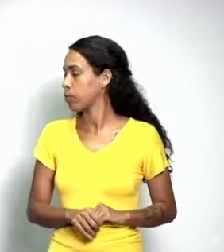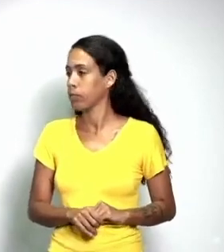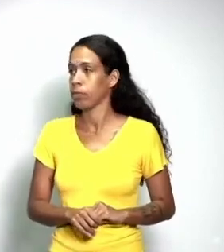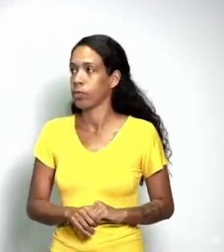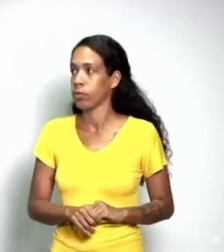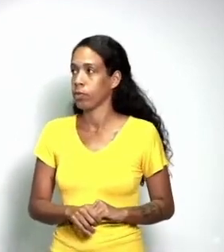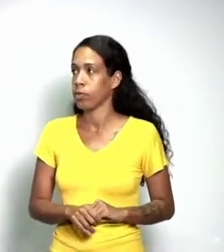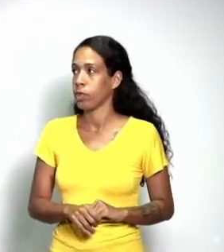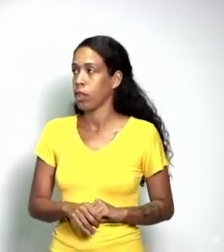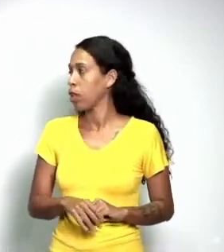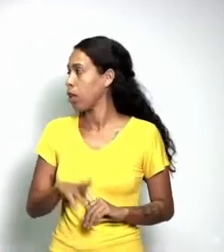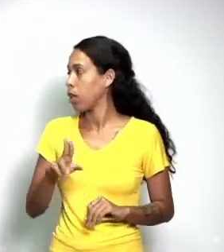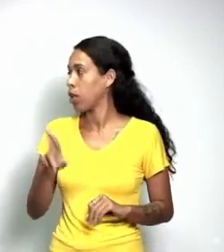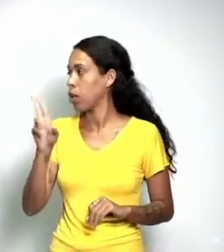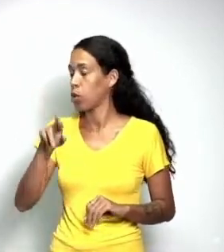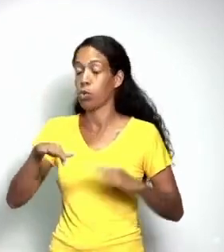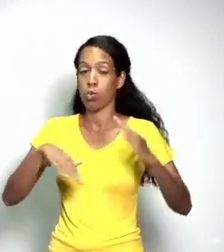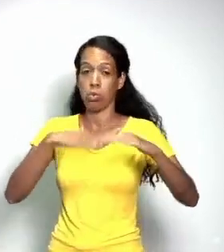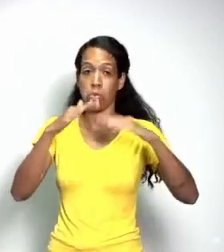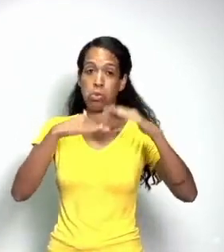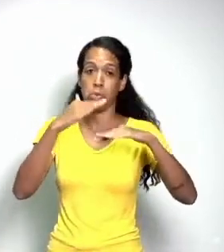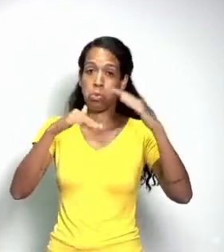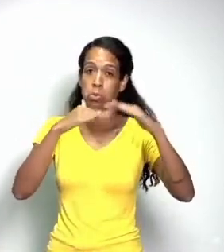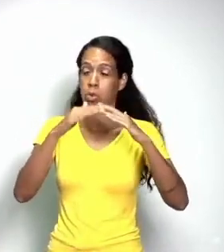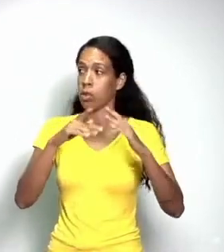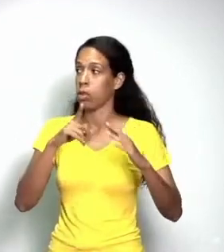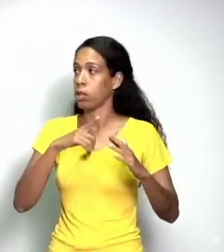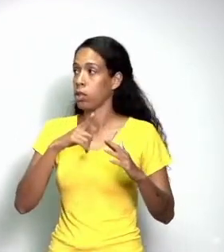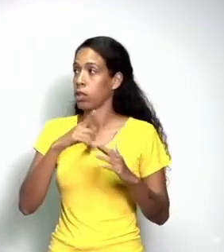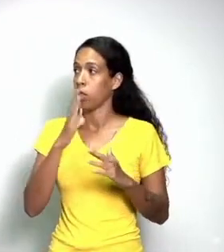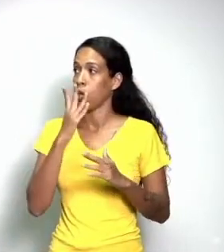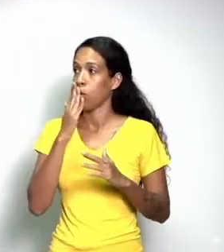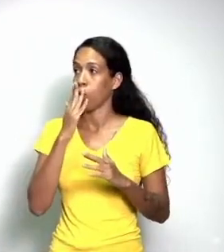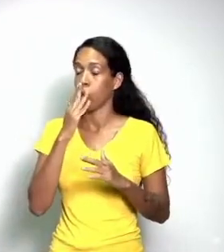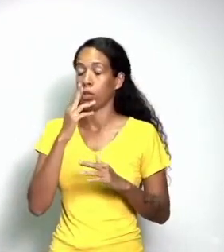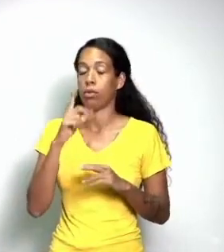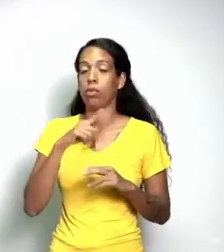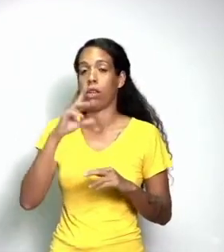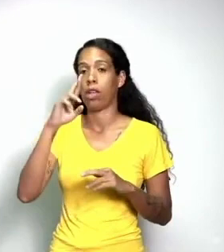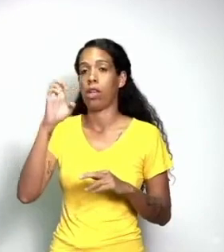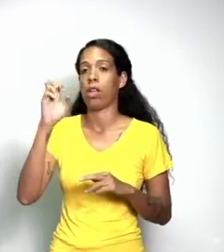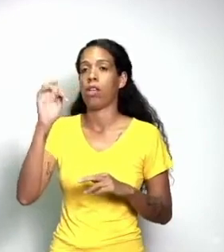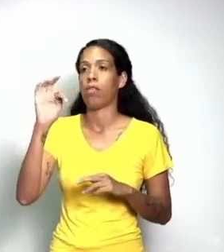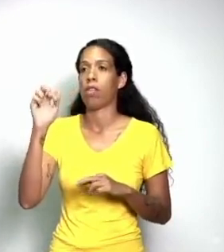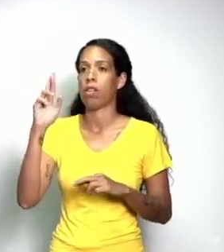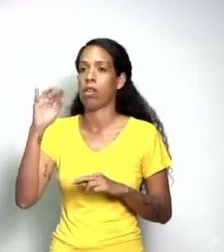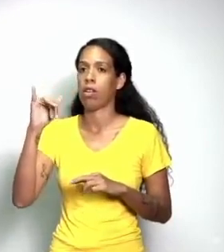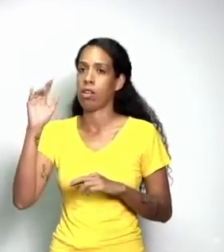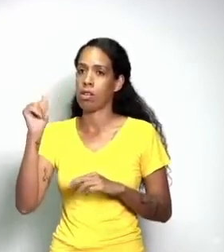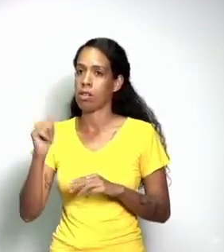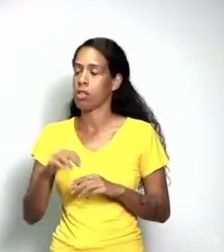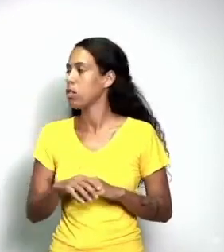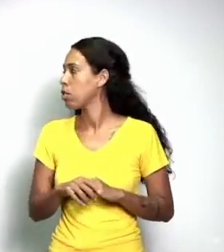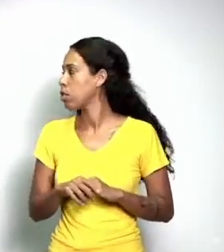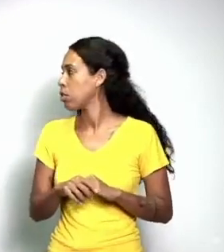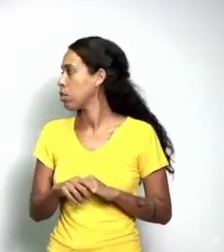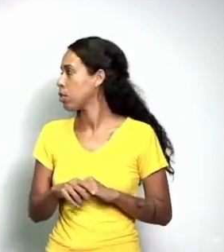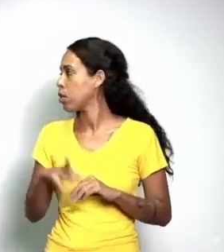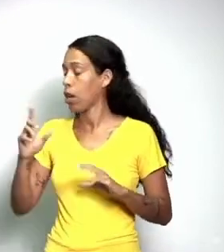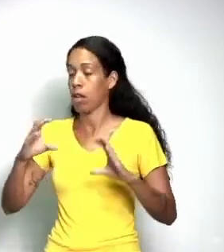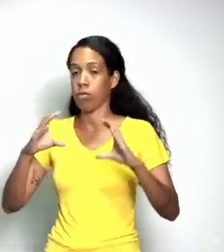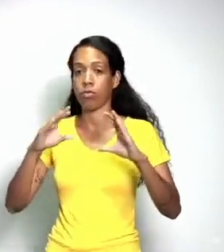E isso vai ser batido nos próximos planos, que também vão ter a cartela de referência. Aqui a cartela de